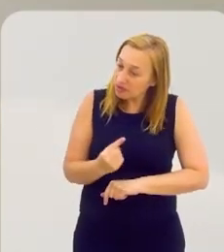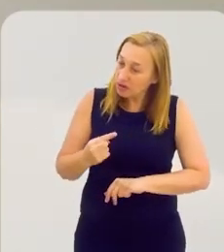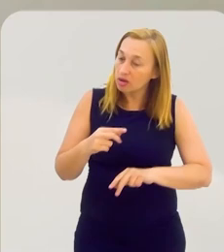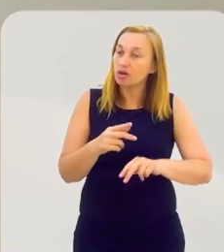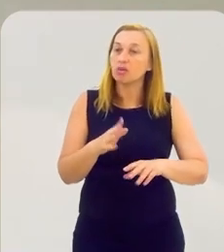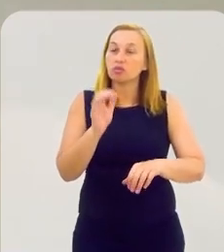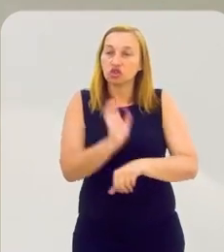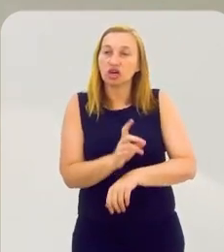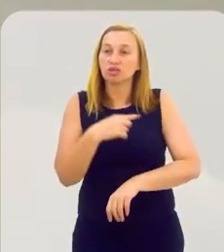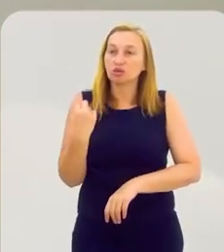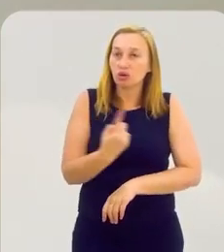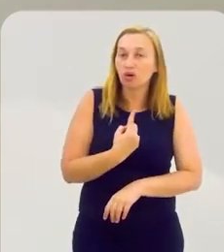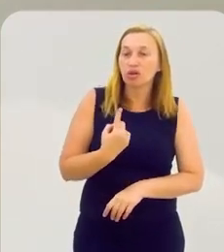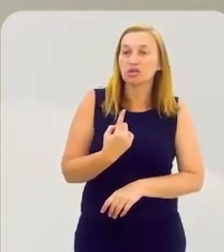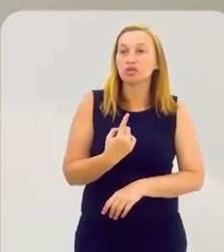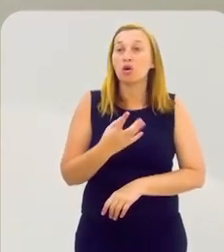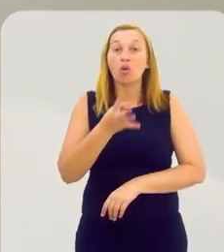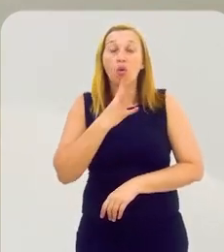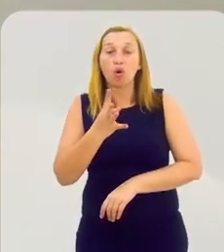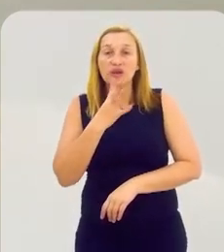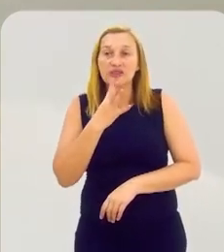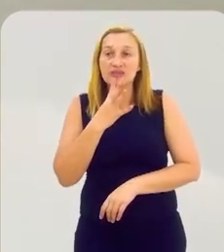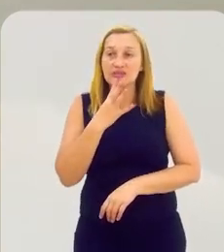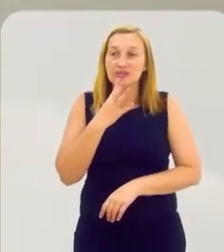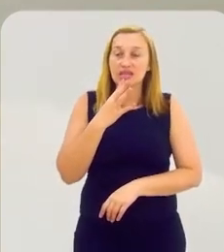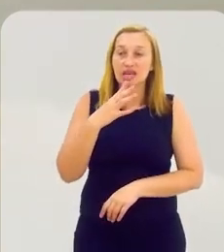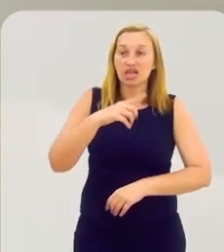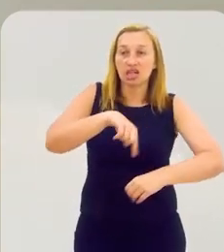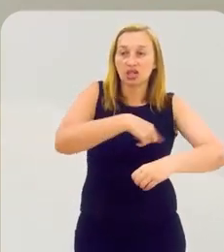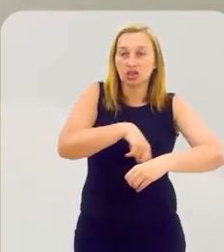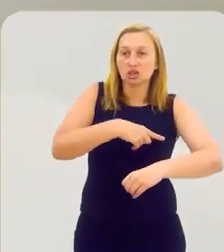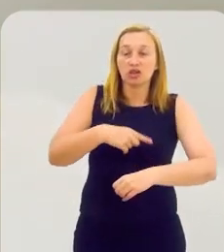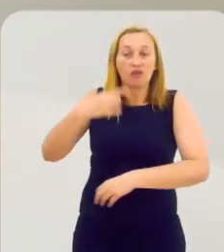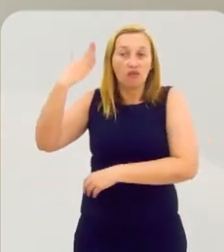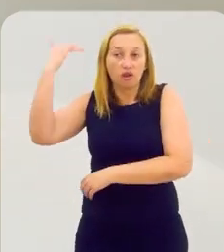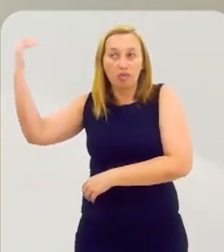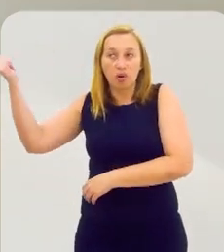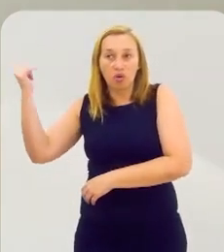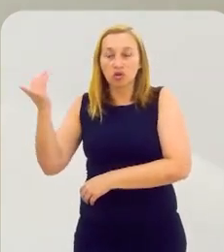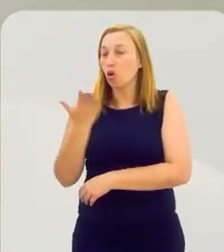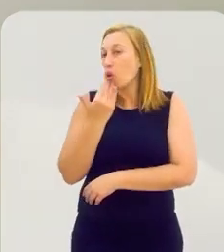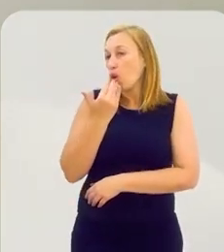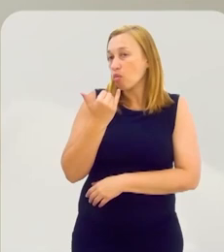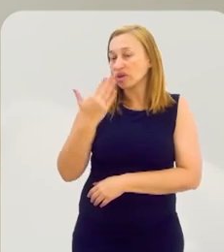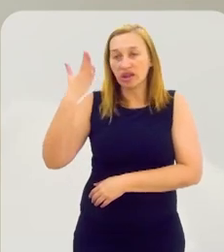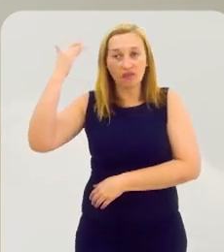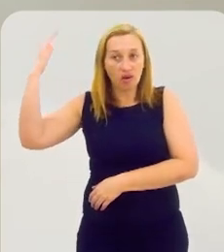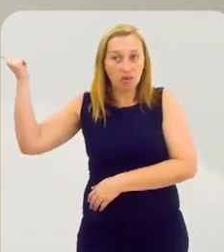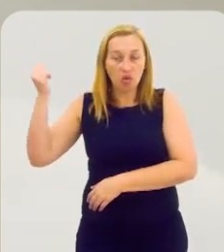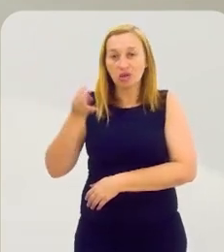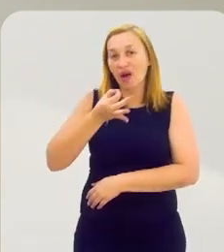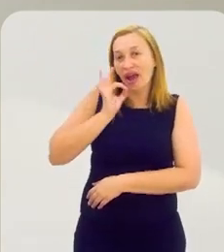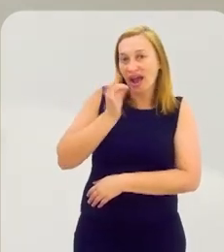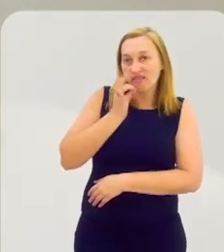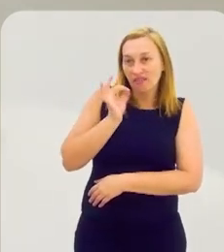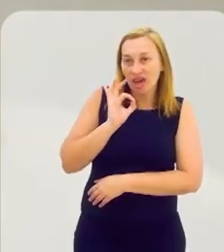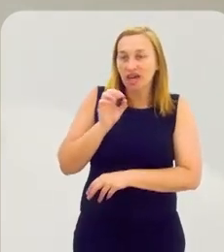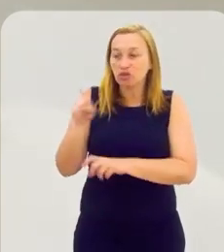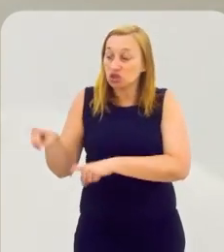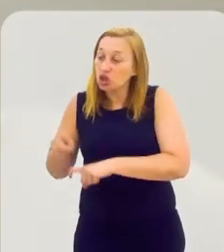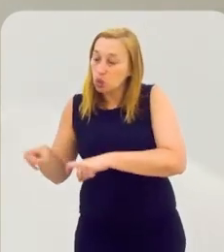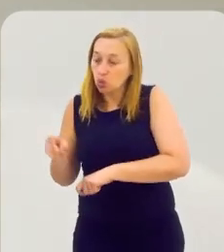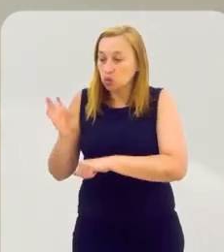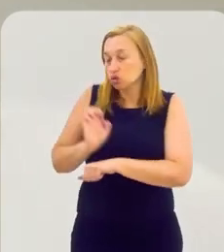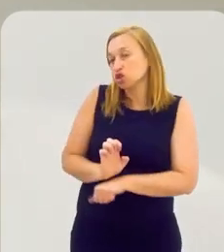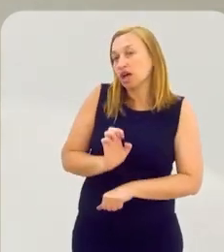bares e restaurantes tradicionais, chefes famosos, comidas ou bebidas de terroir, né? A gente tem o café no interior do estado, a